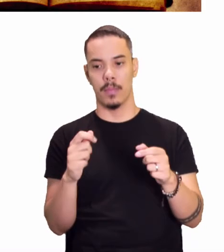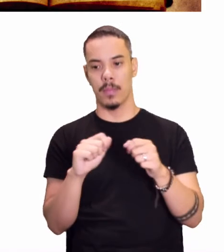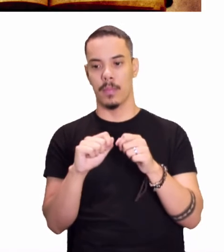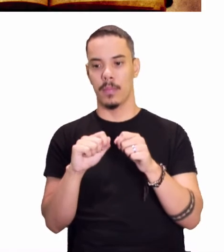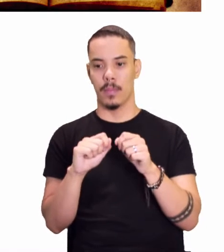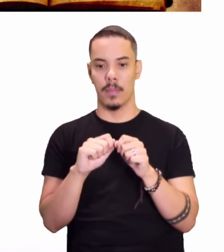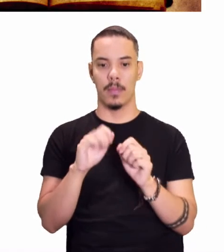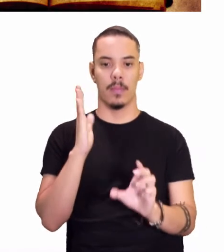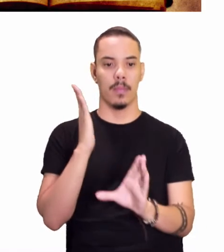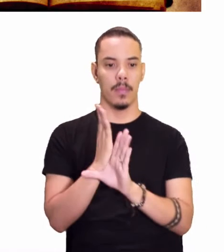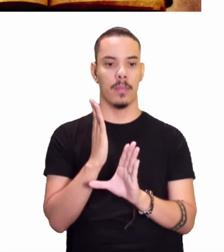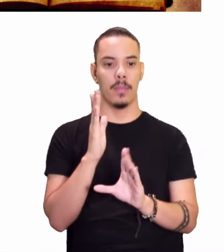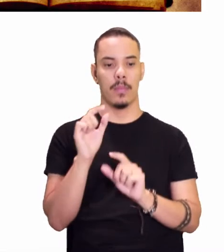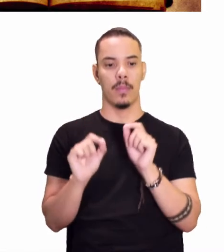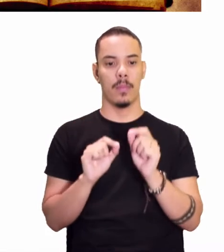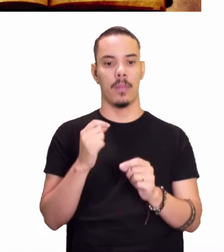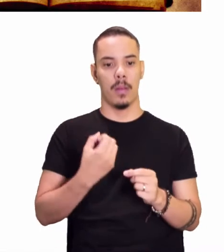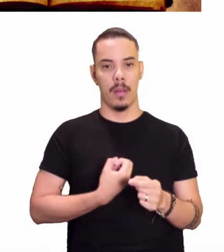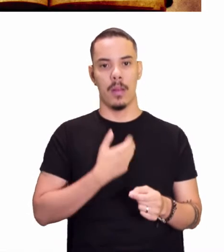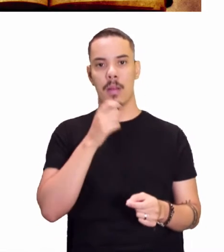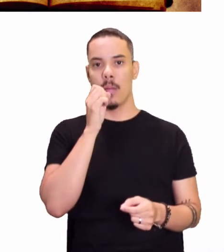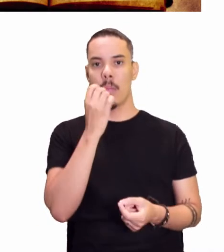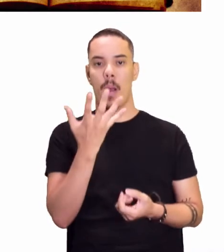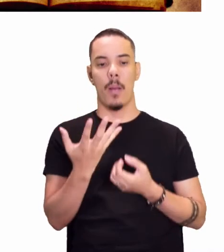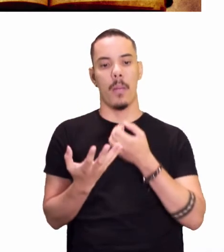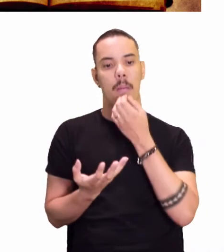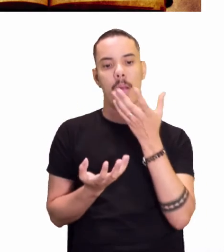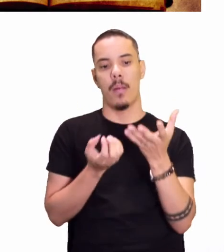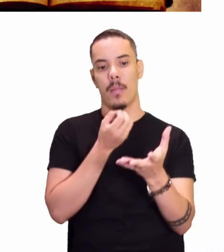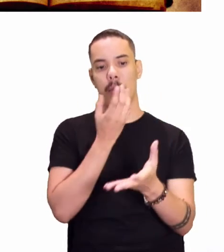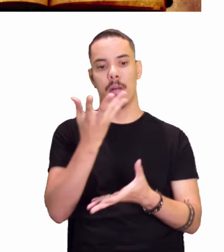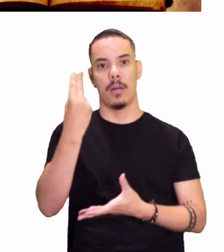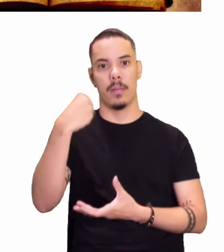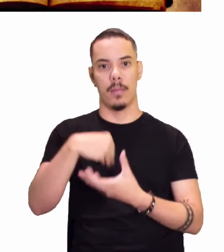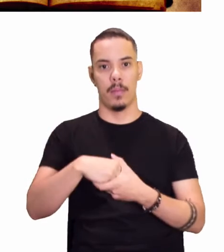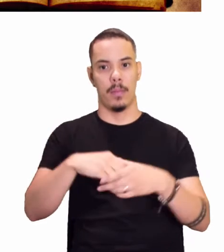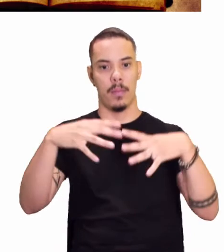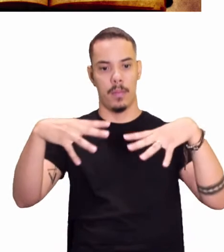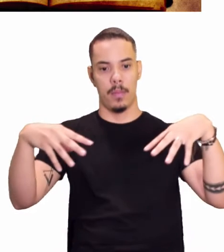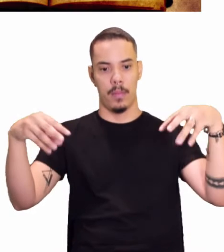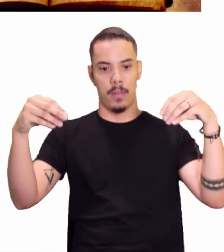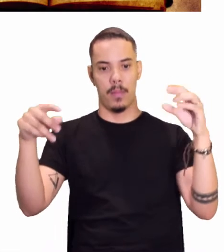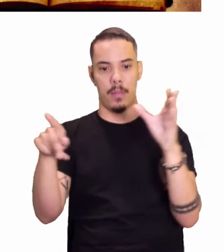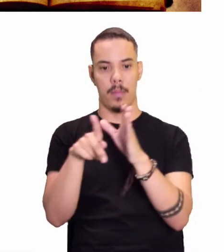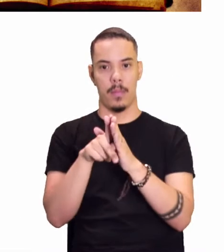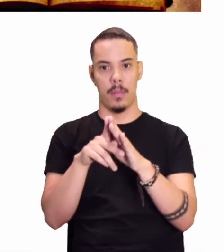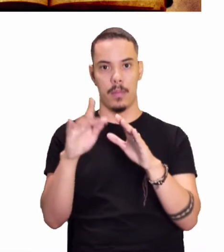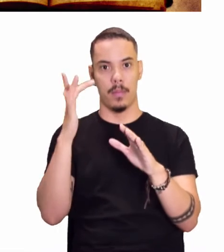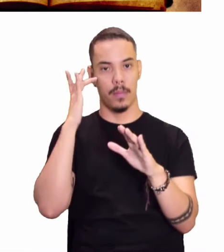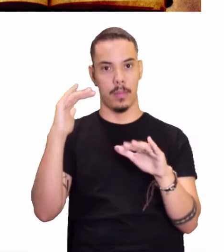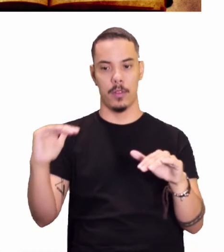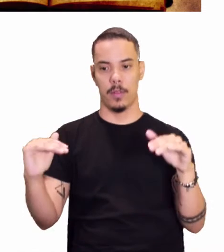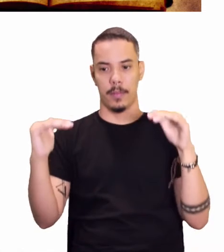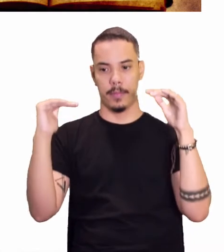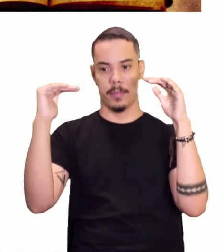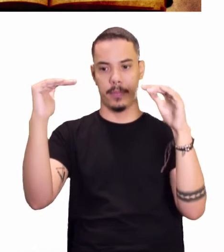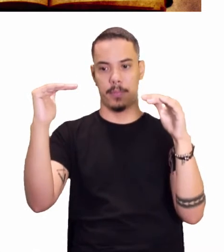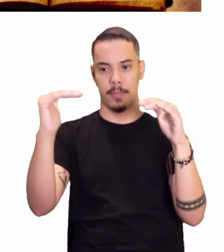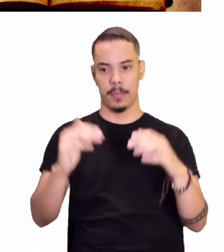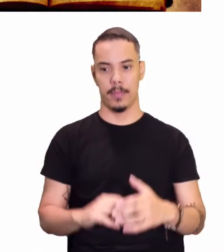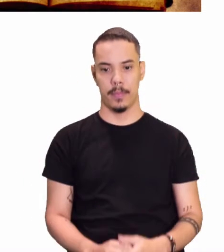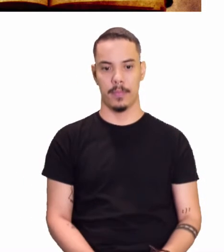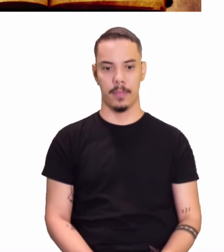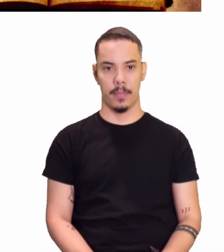feita para ser o que? Recitada ou declamada dentro dos palácios para a nobreza.